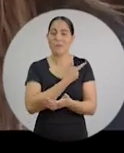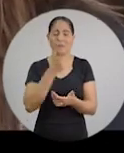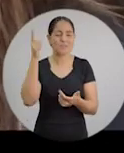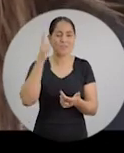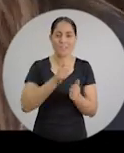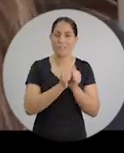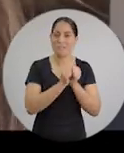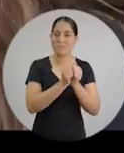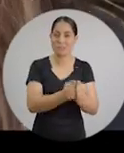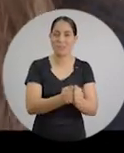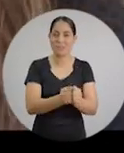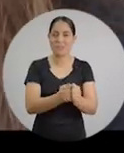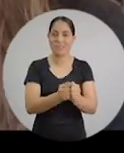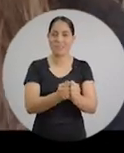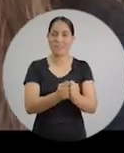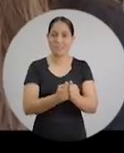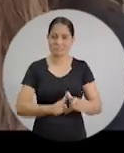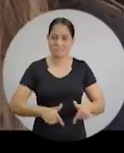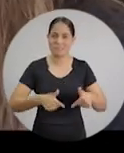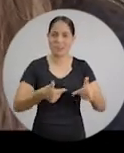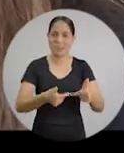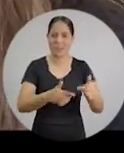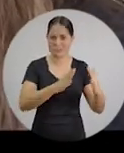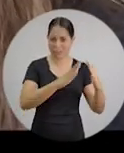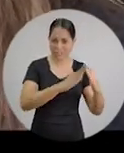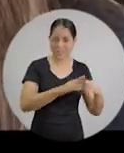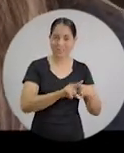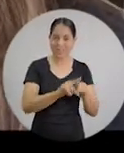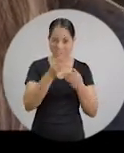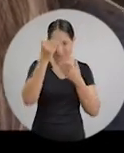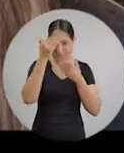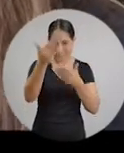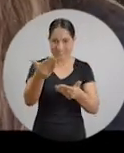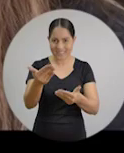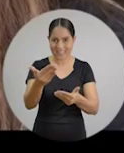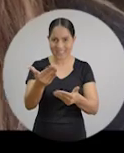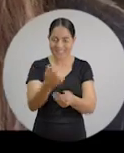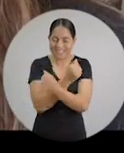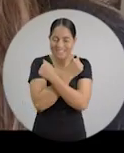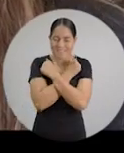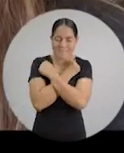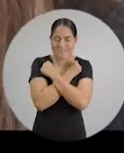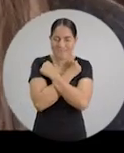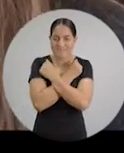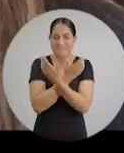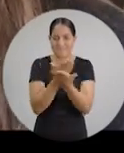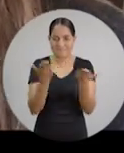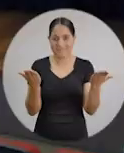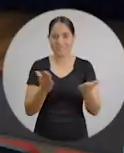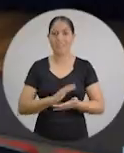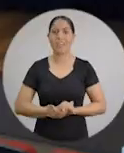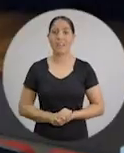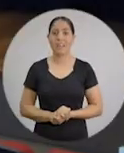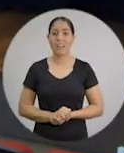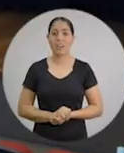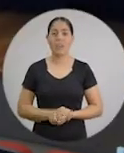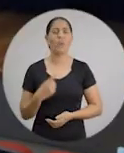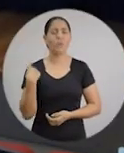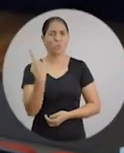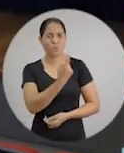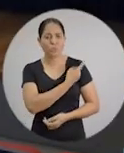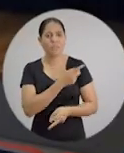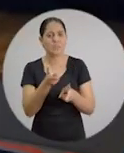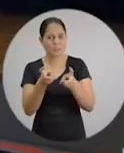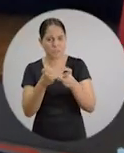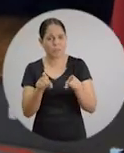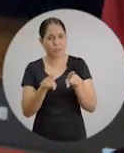gente poder juntos combater a violência doméstica. Muito obrigada. Um grande abraço para todos. E a gente